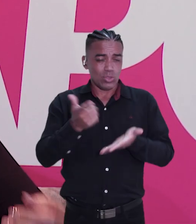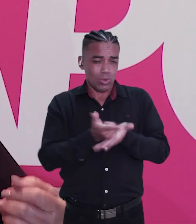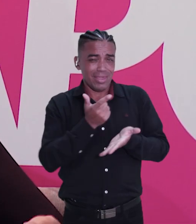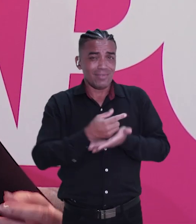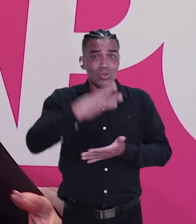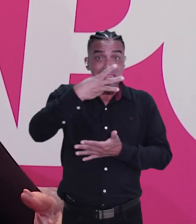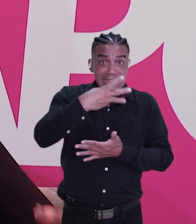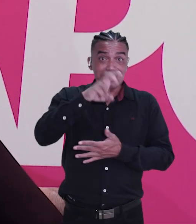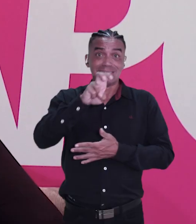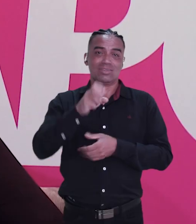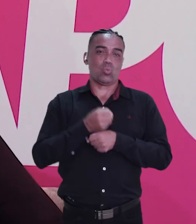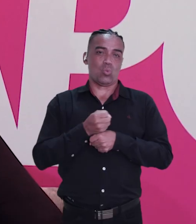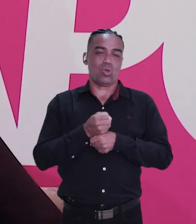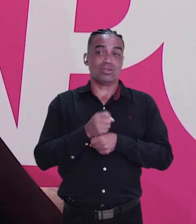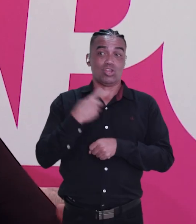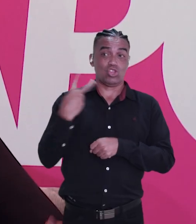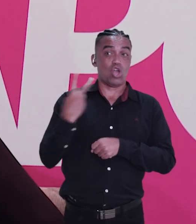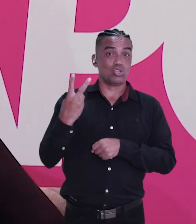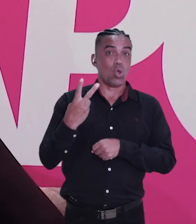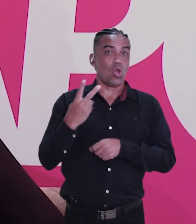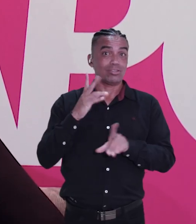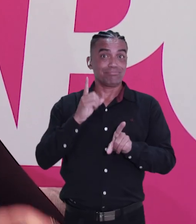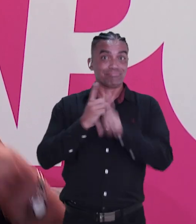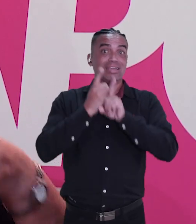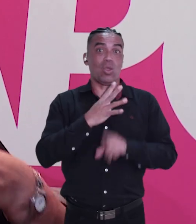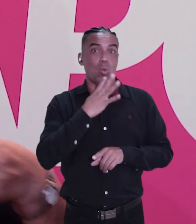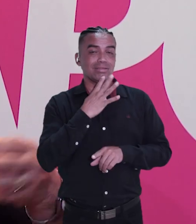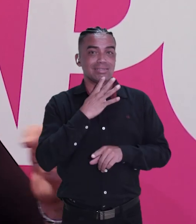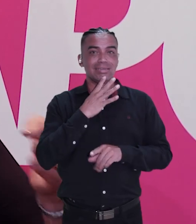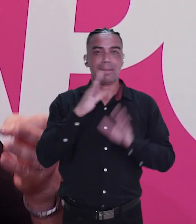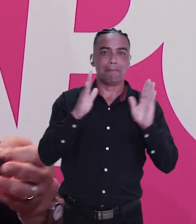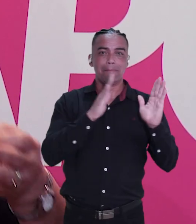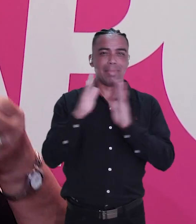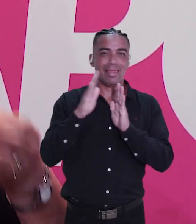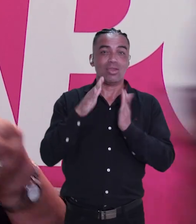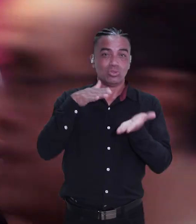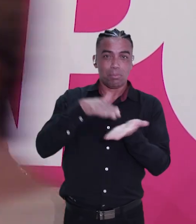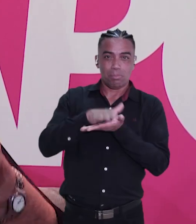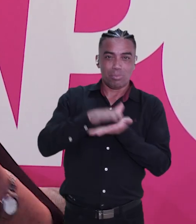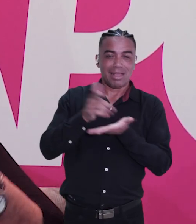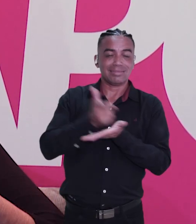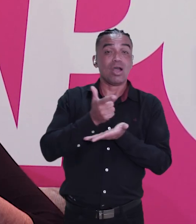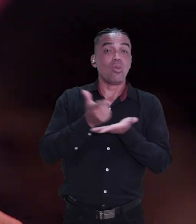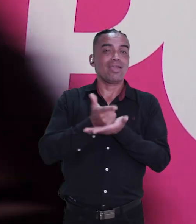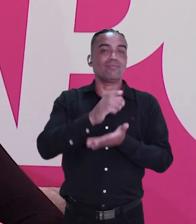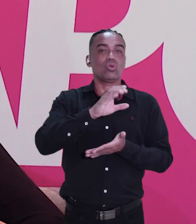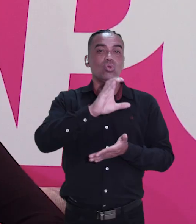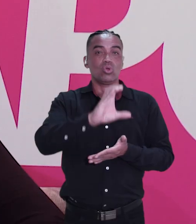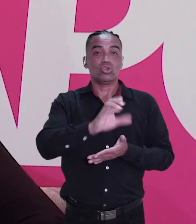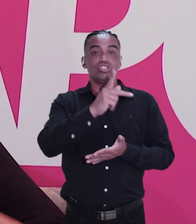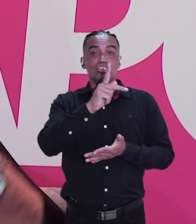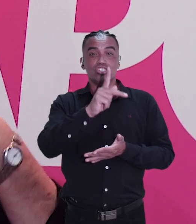há 35 anos. Nós nos conhecemos exatamente na véspera do lançamento do Chega de